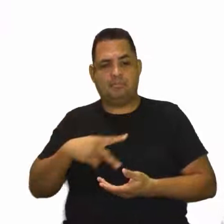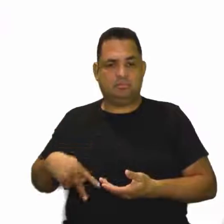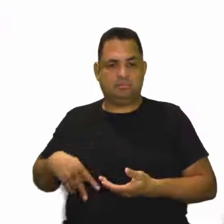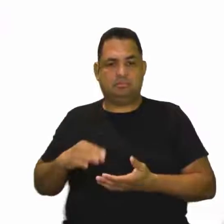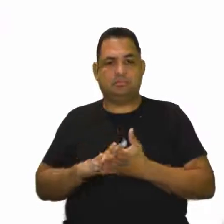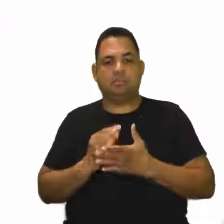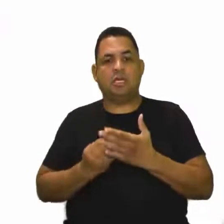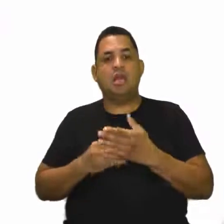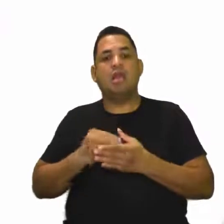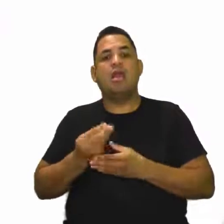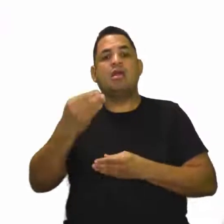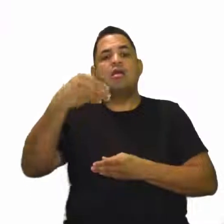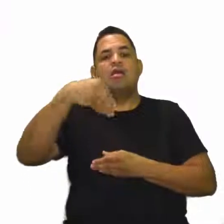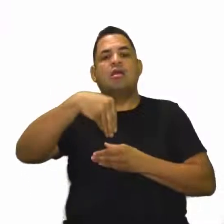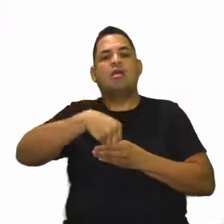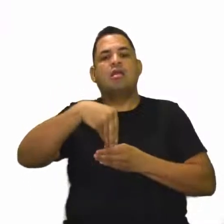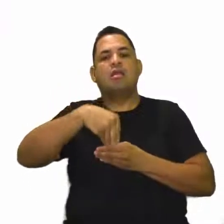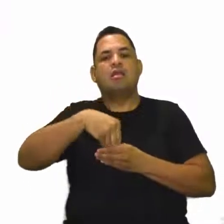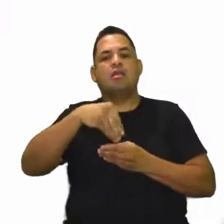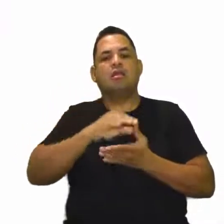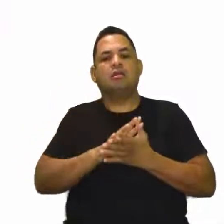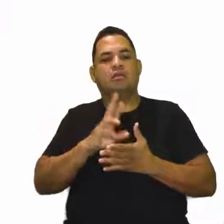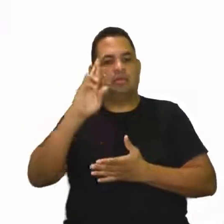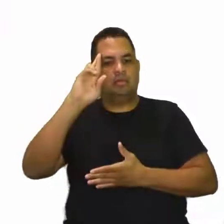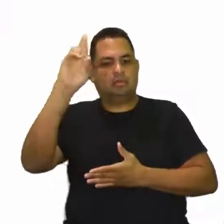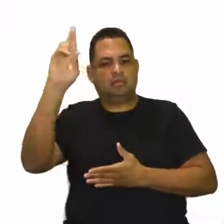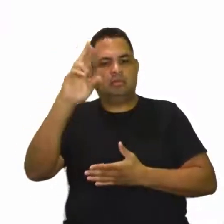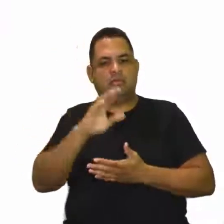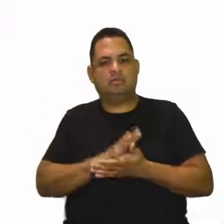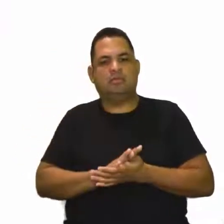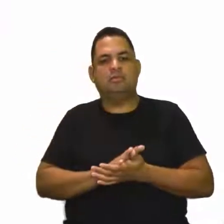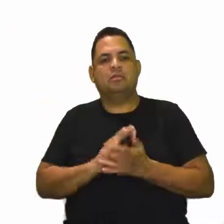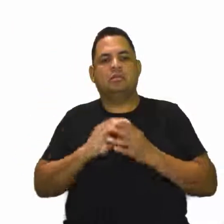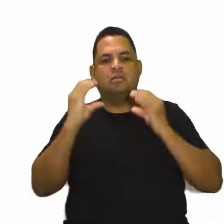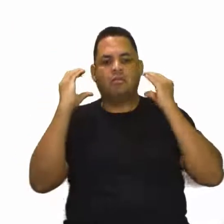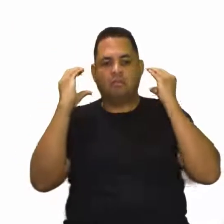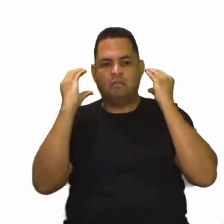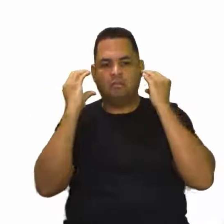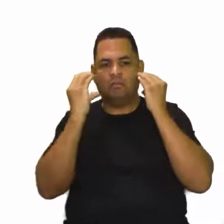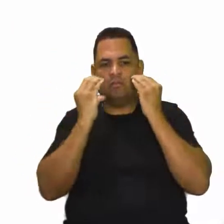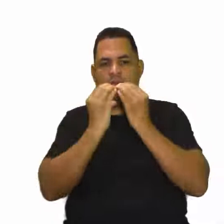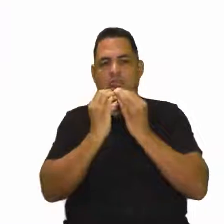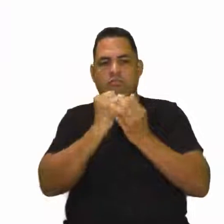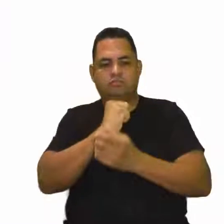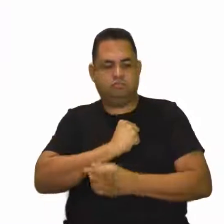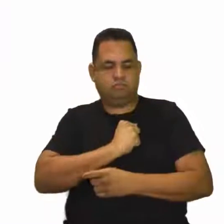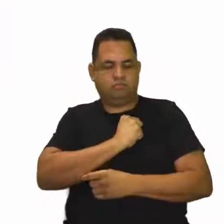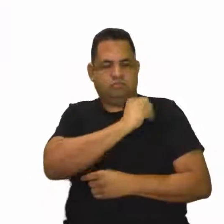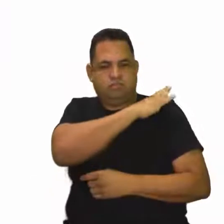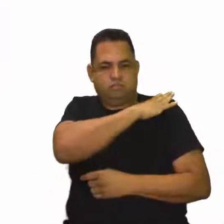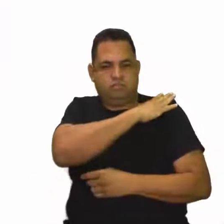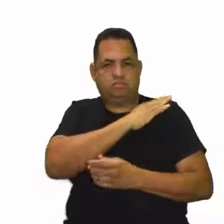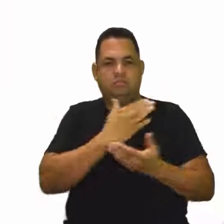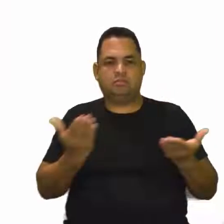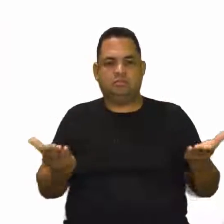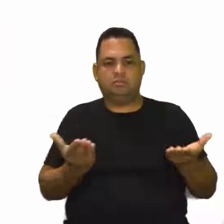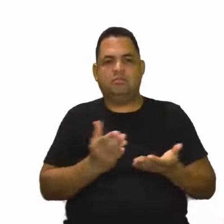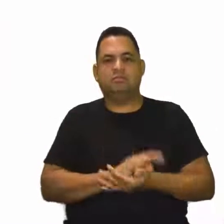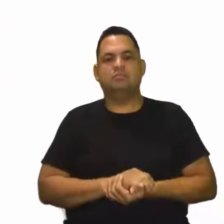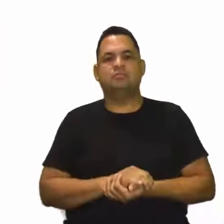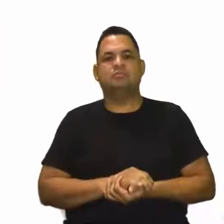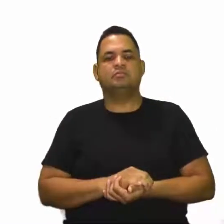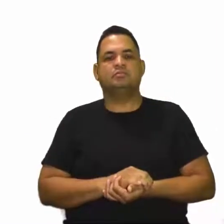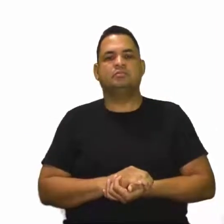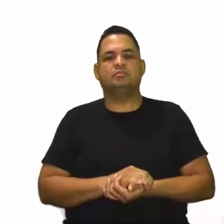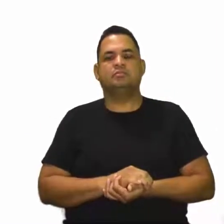ser eleito a grande liderança? Aqui, ó, Marechal Deodoro da Fonseca. Show? Vamos